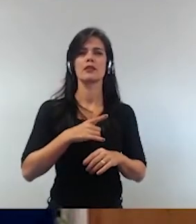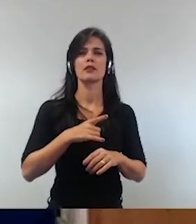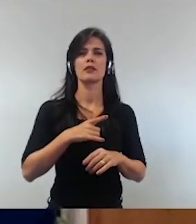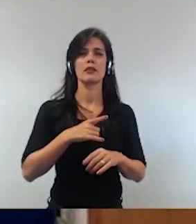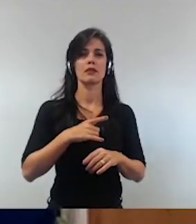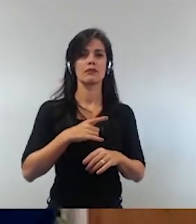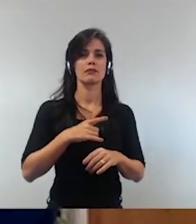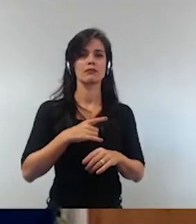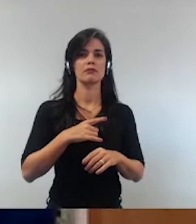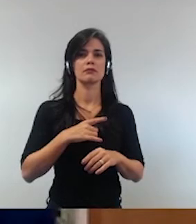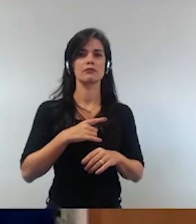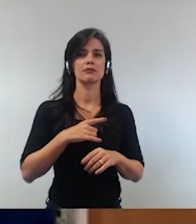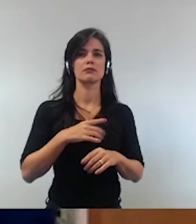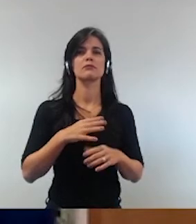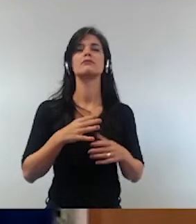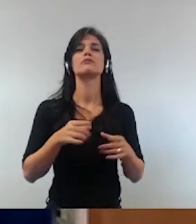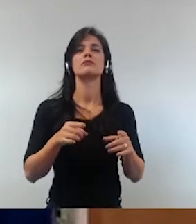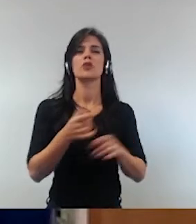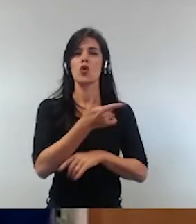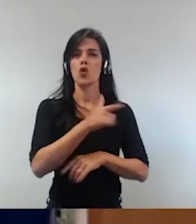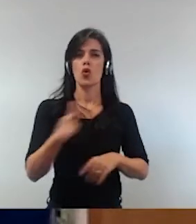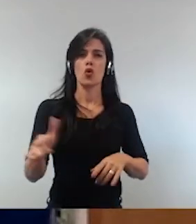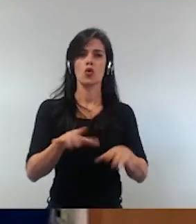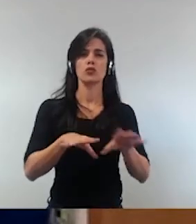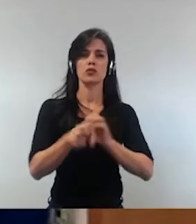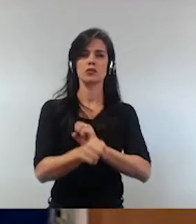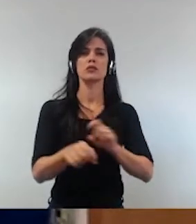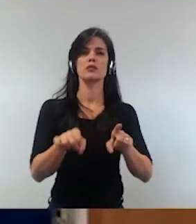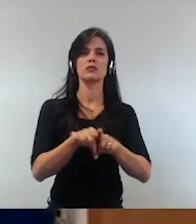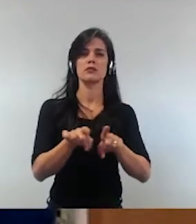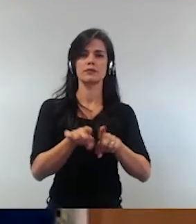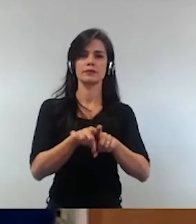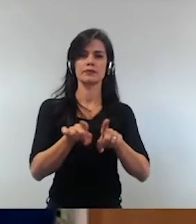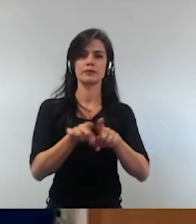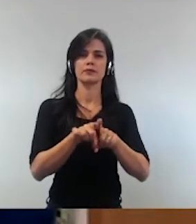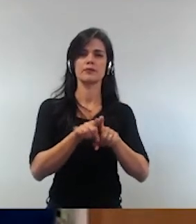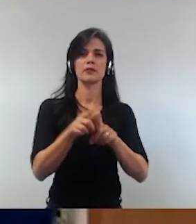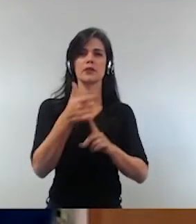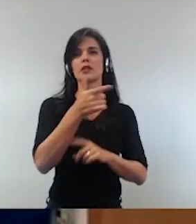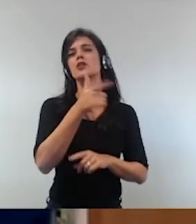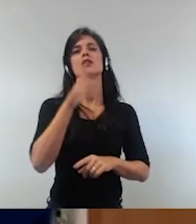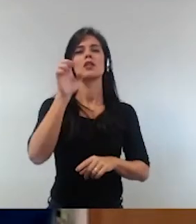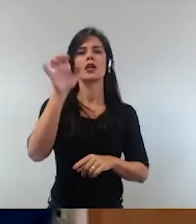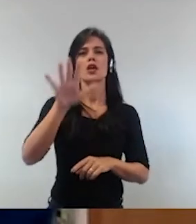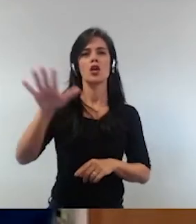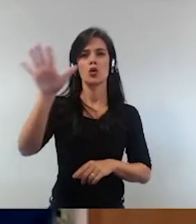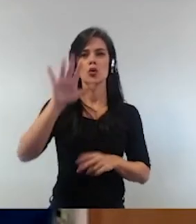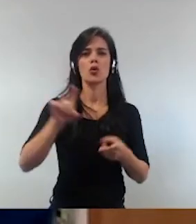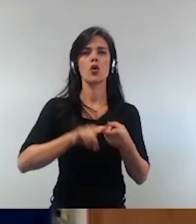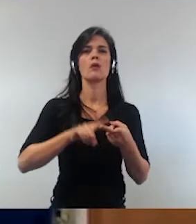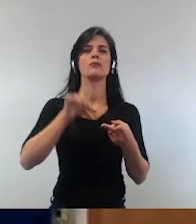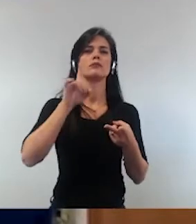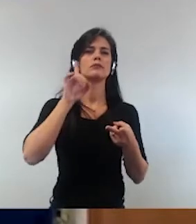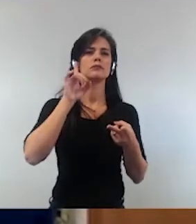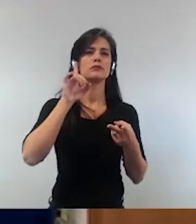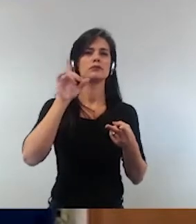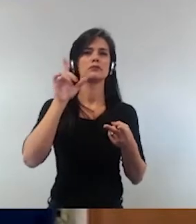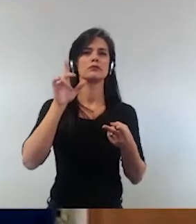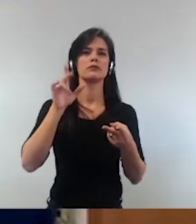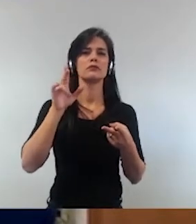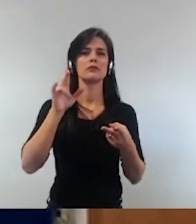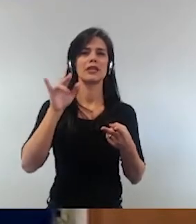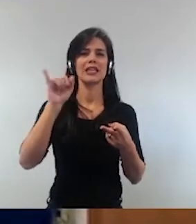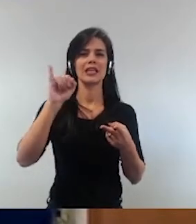curso EU Clean Energy Pact da Foreign School of Regulation, European University Institute, Florença, Itália, membro da